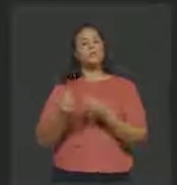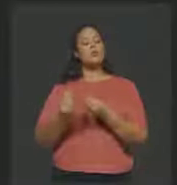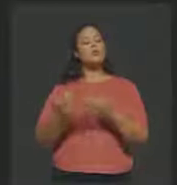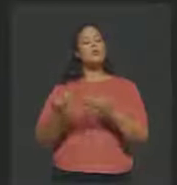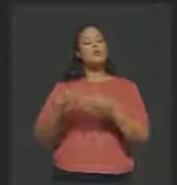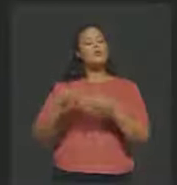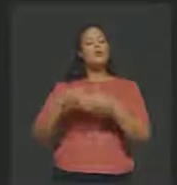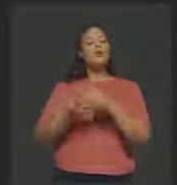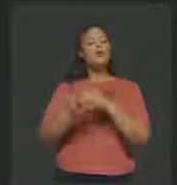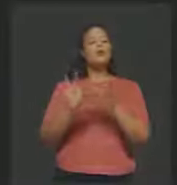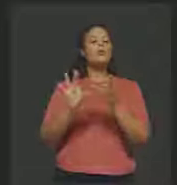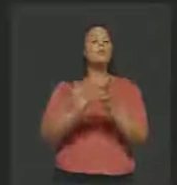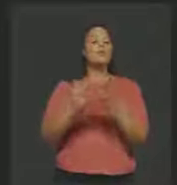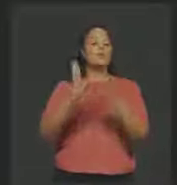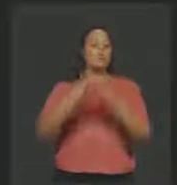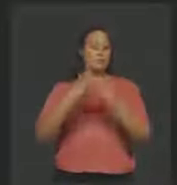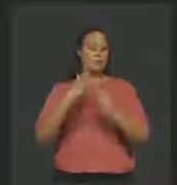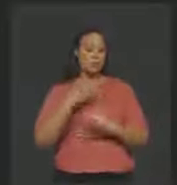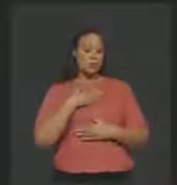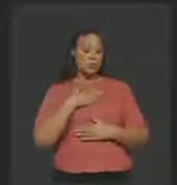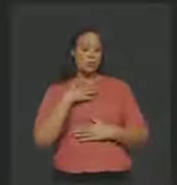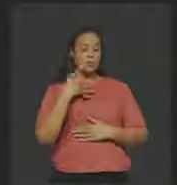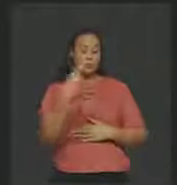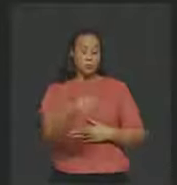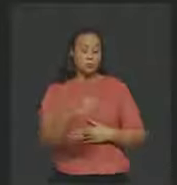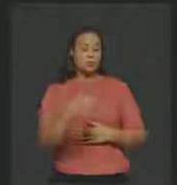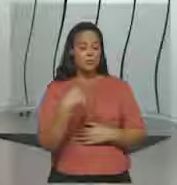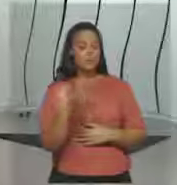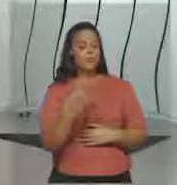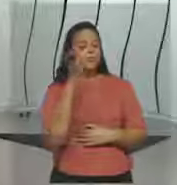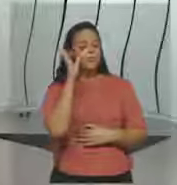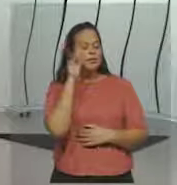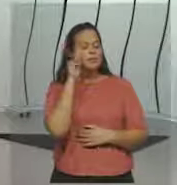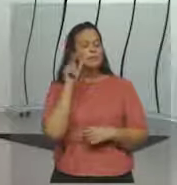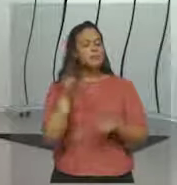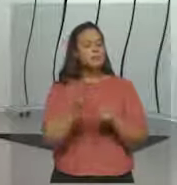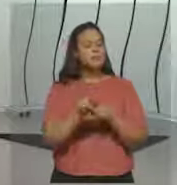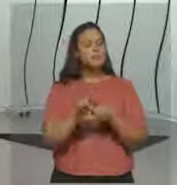da nossa casa e trata-se de um assunto, inclusive, interessante.